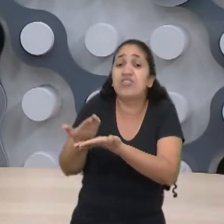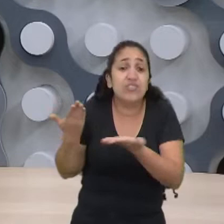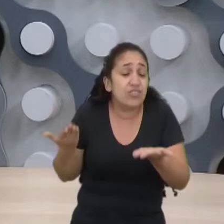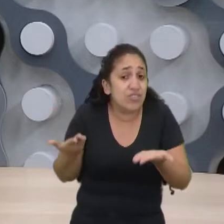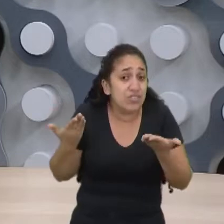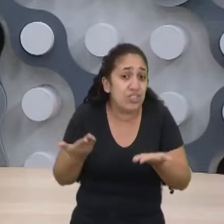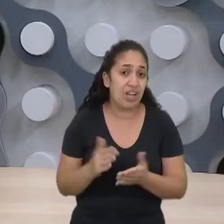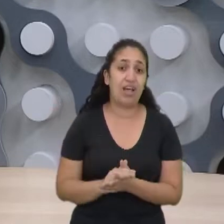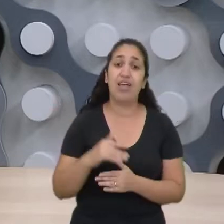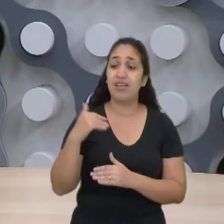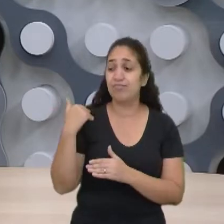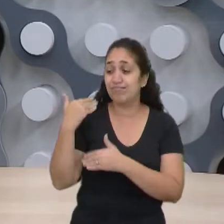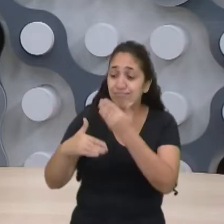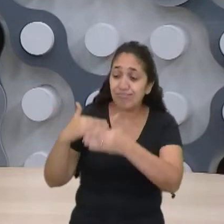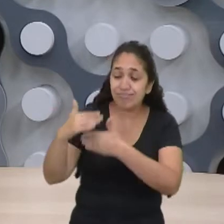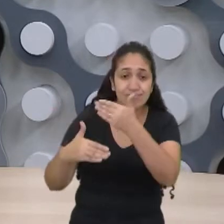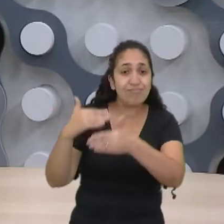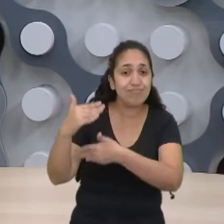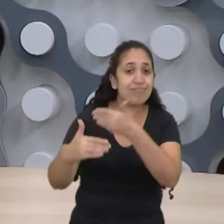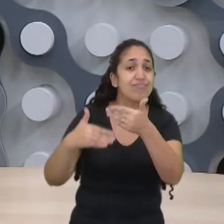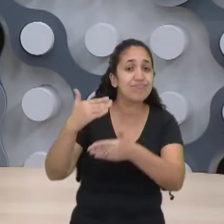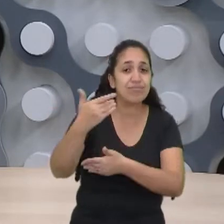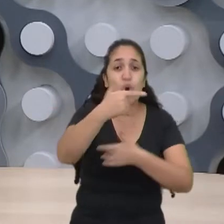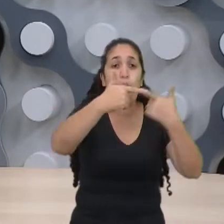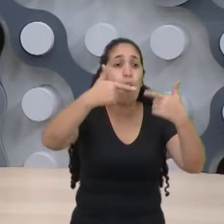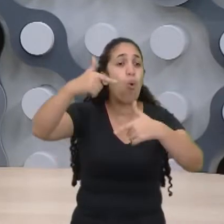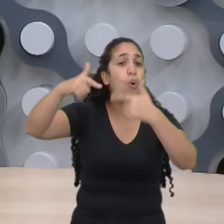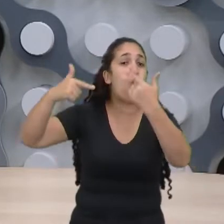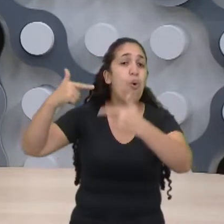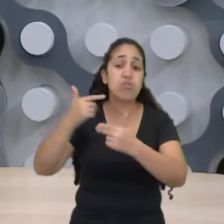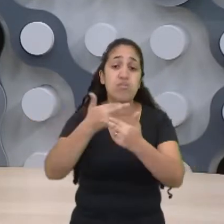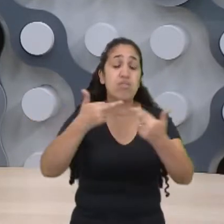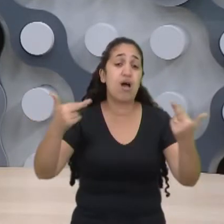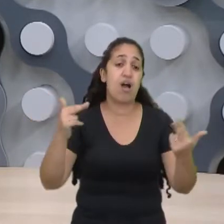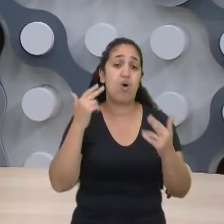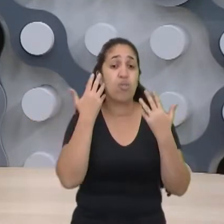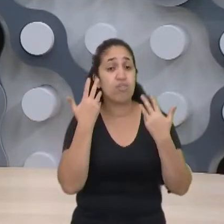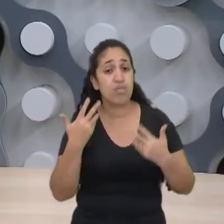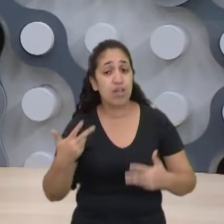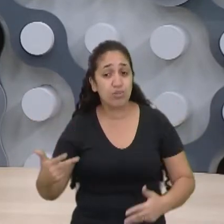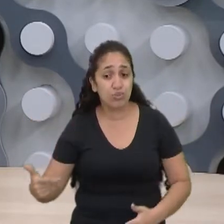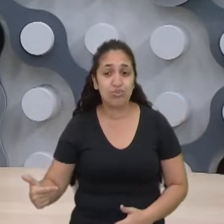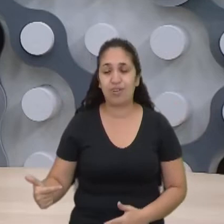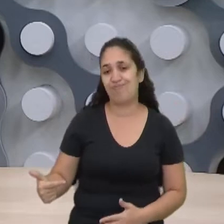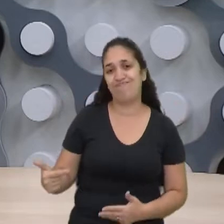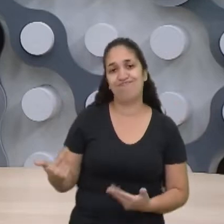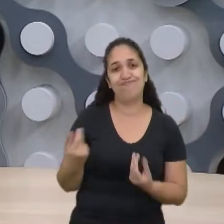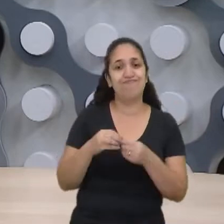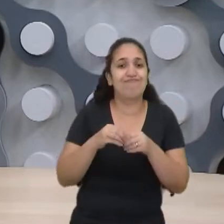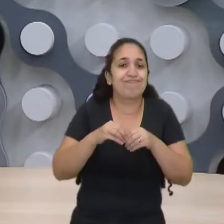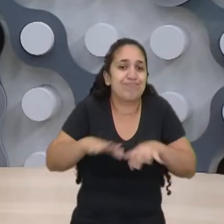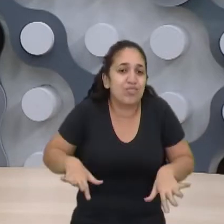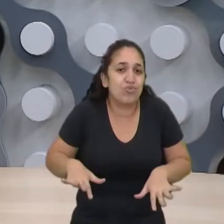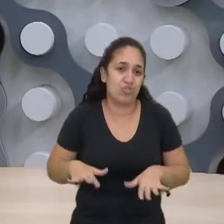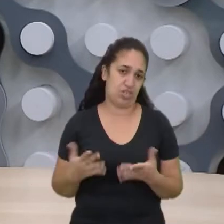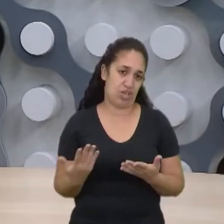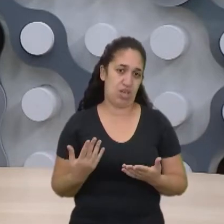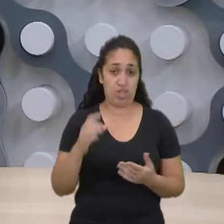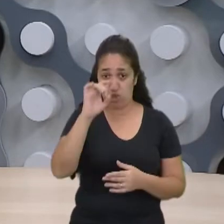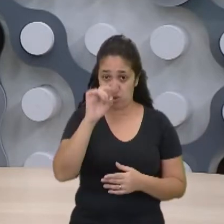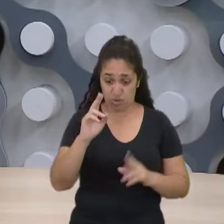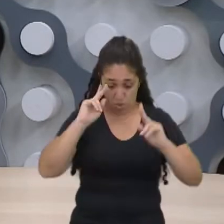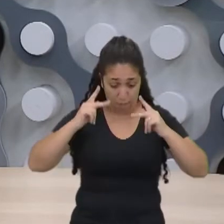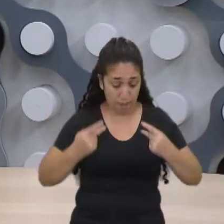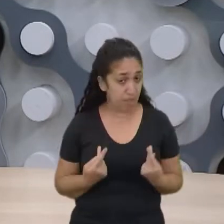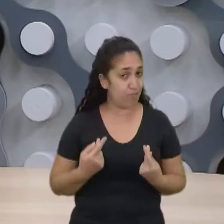ocasiona um efeito dominó, propagando outros efeitos naturais que causam, né, malefícios não só para o ser humano, mas